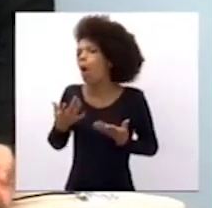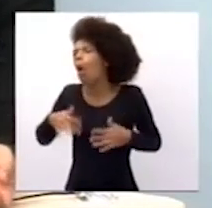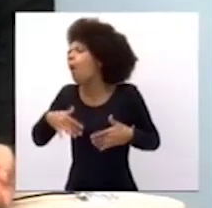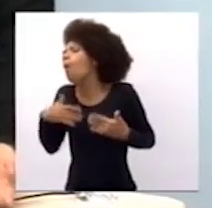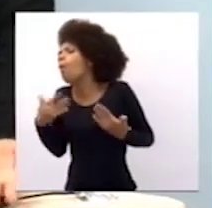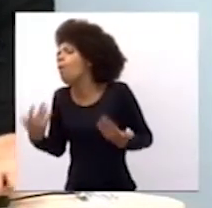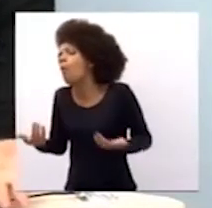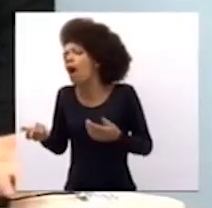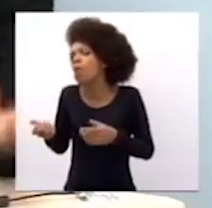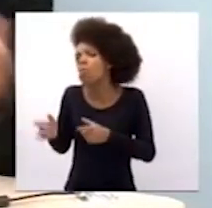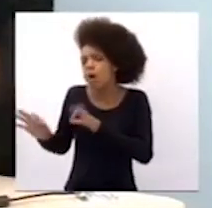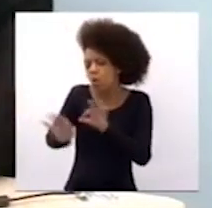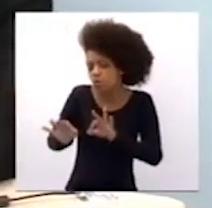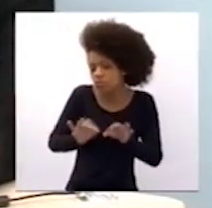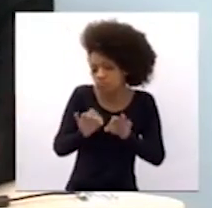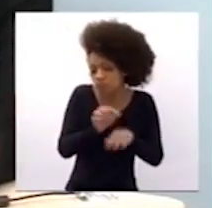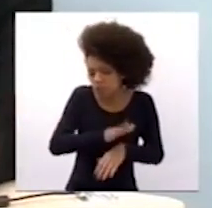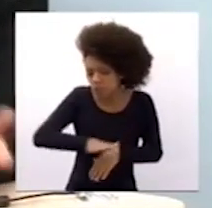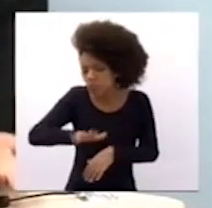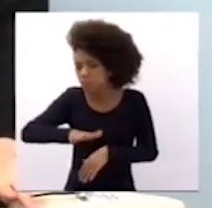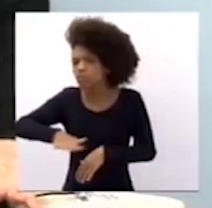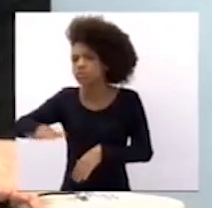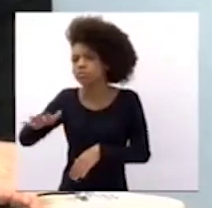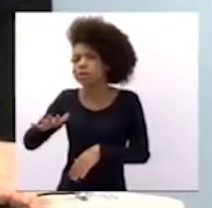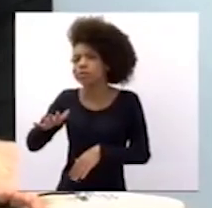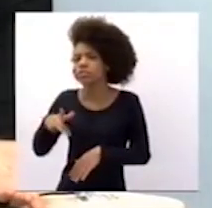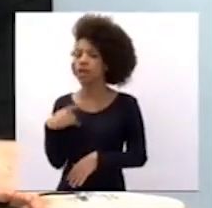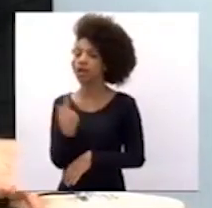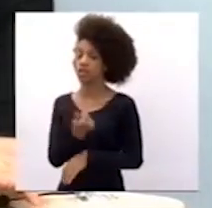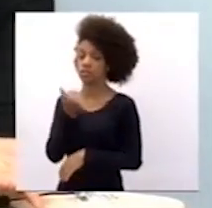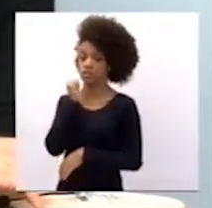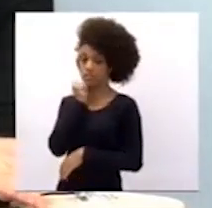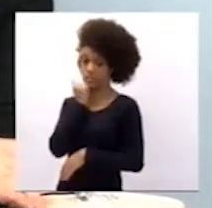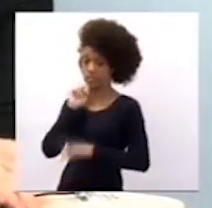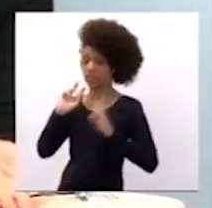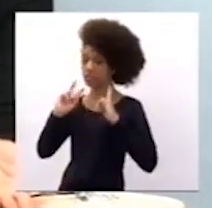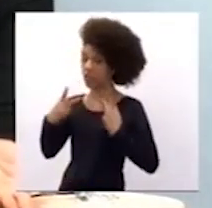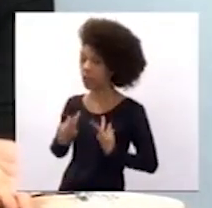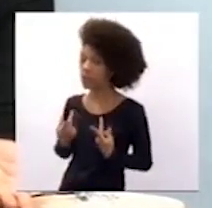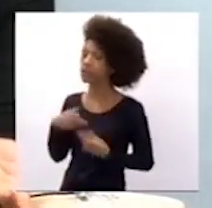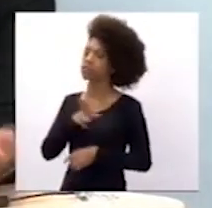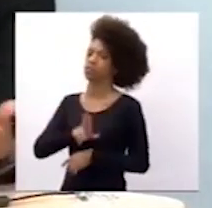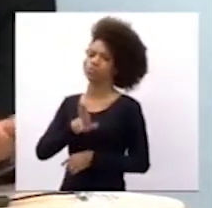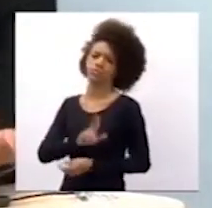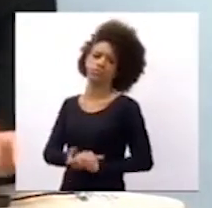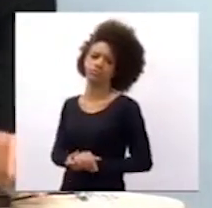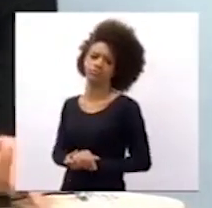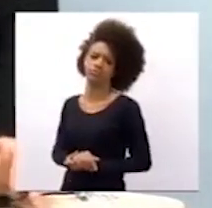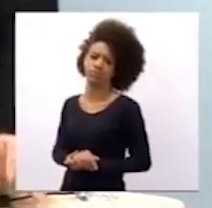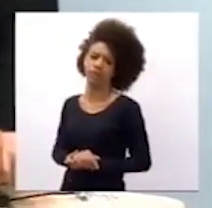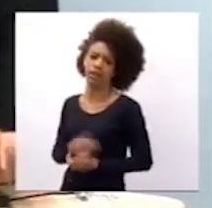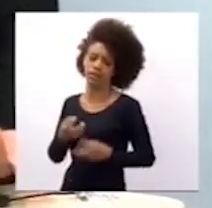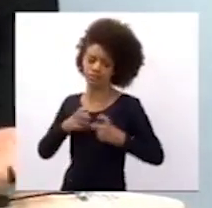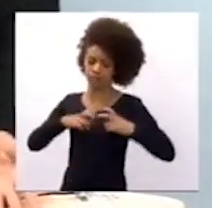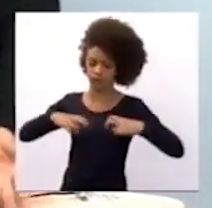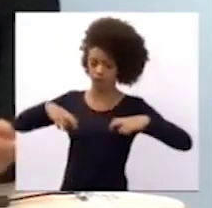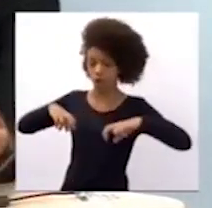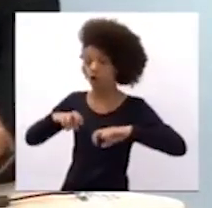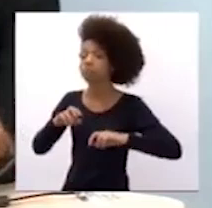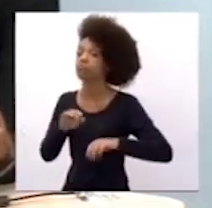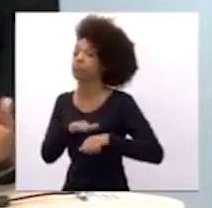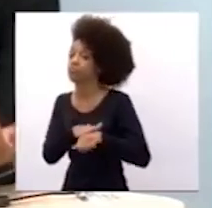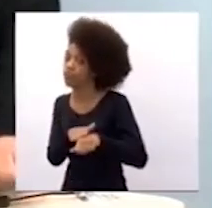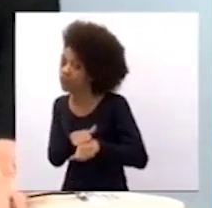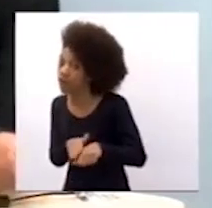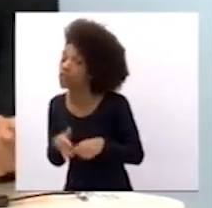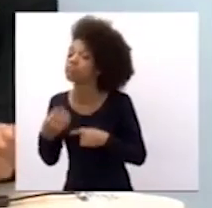espaço de aprendizagem que a área de ciências humanas mais se utiliza, né? Além da roda de